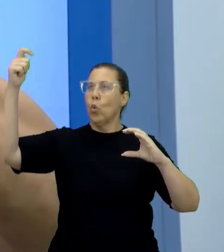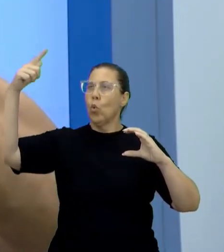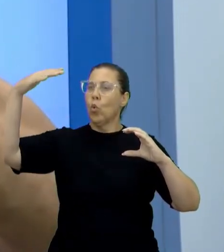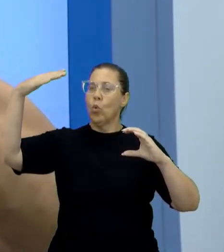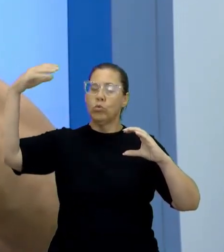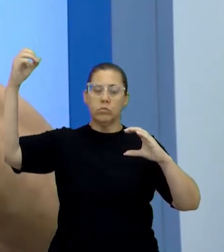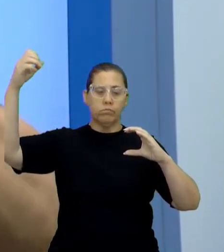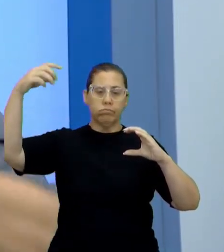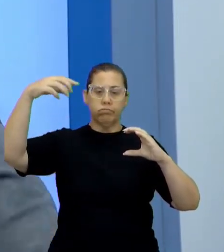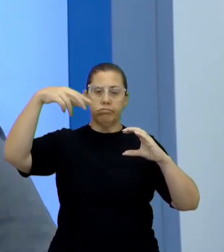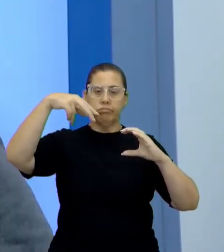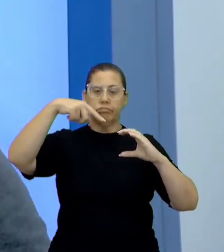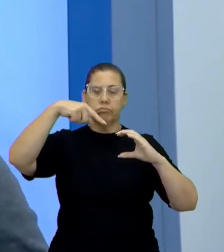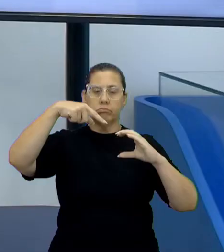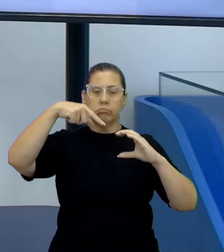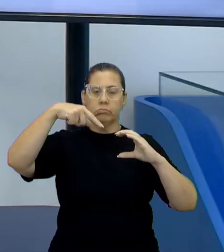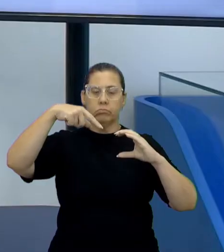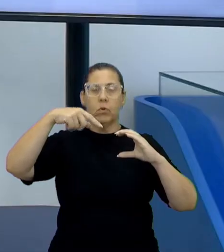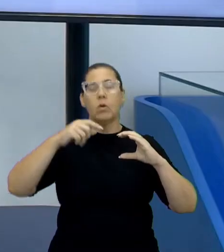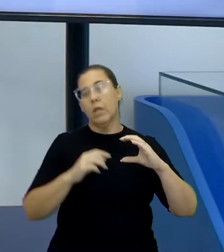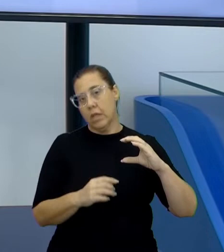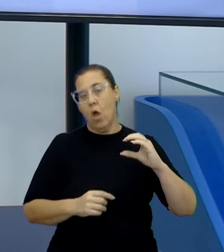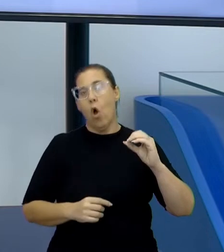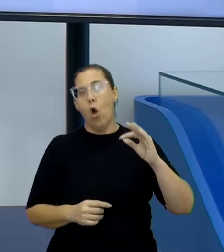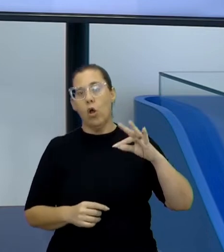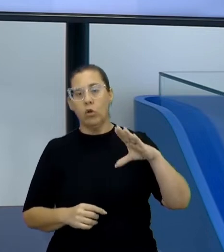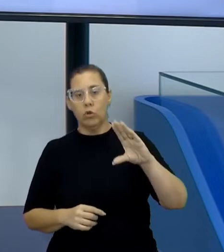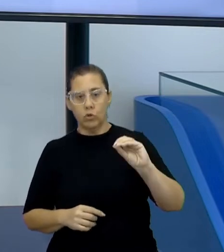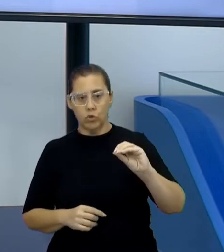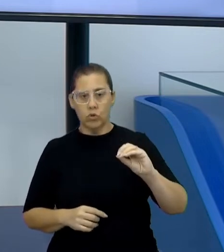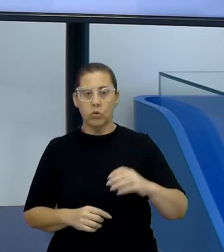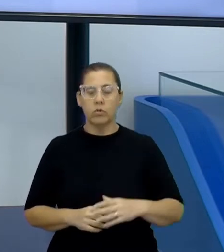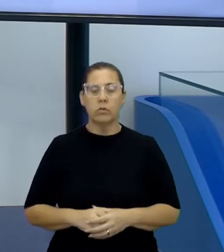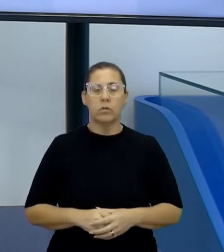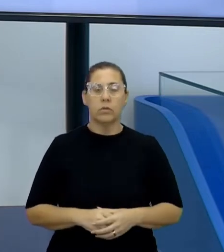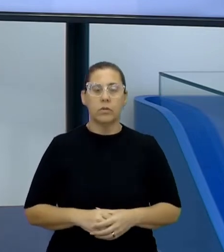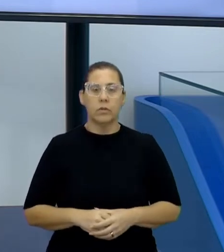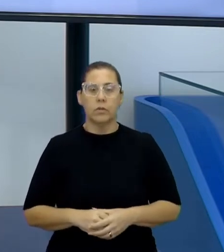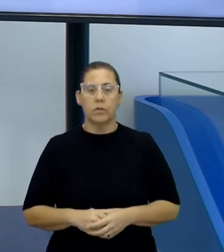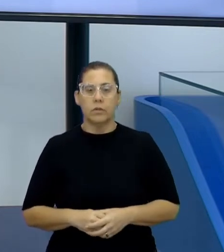aqui, ele tem um comportamento óptico de se